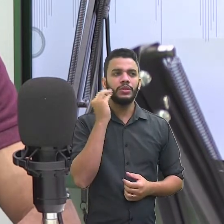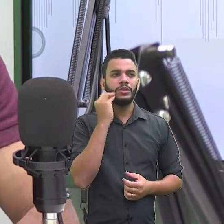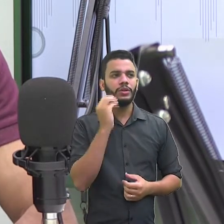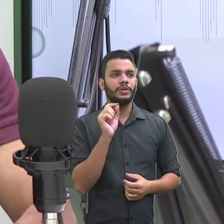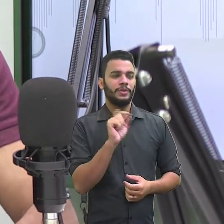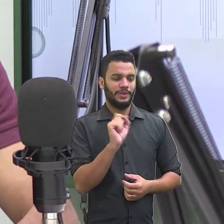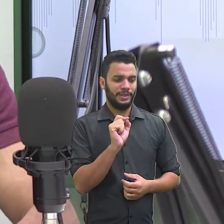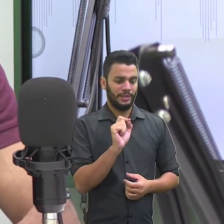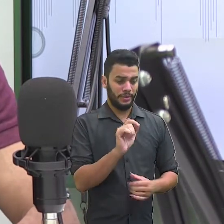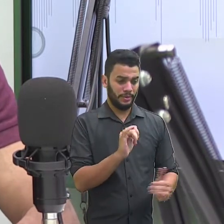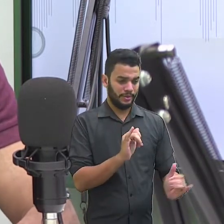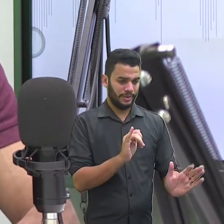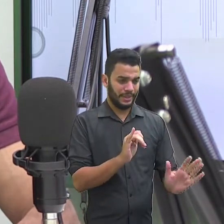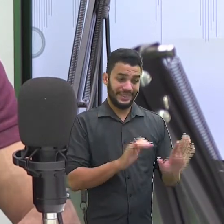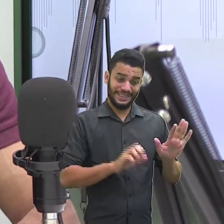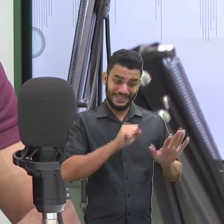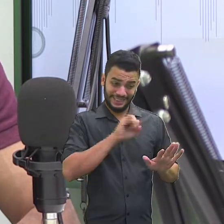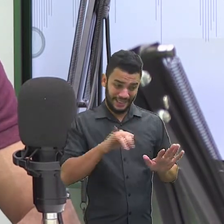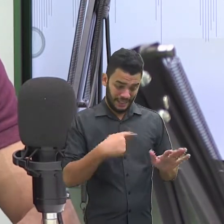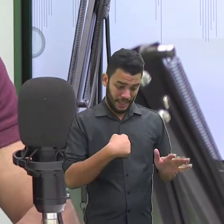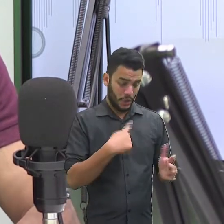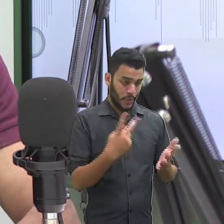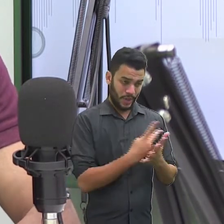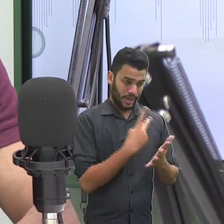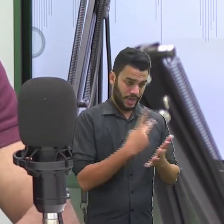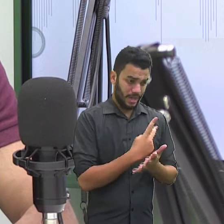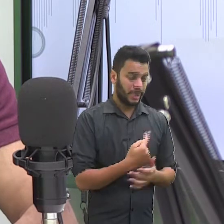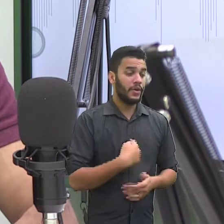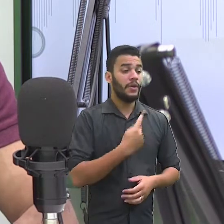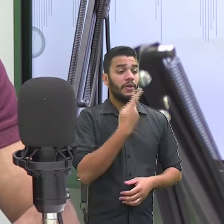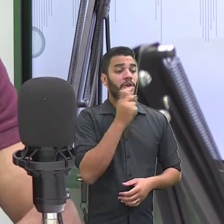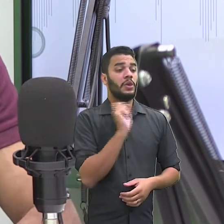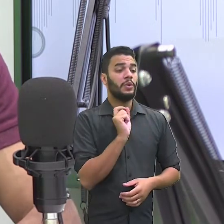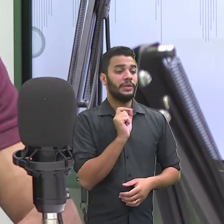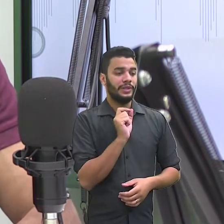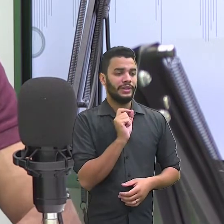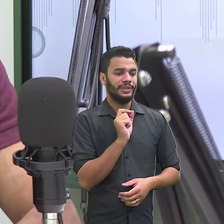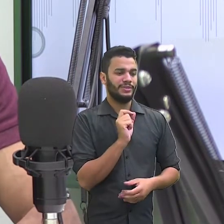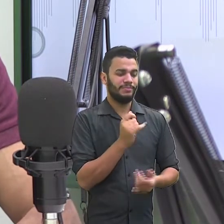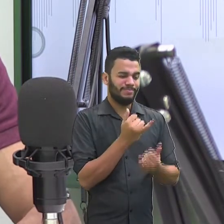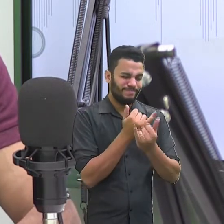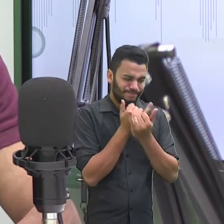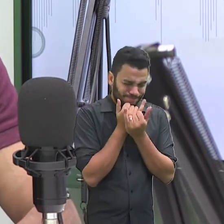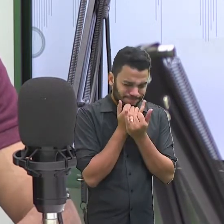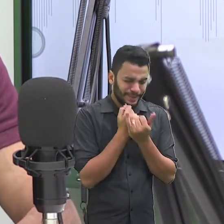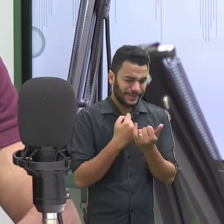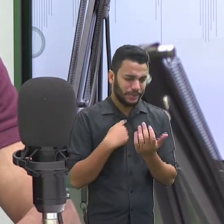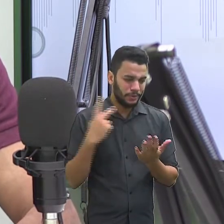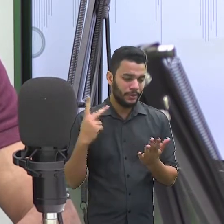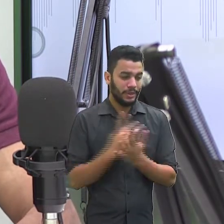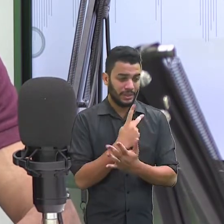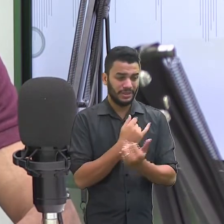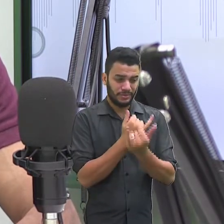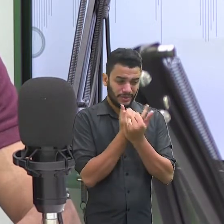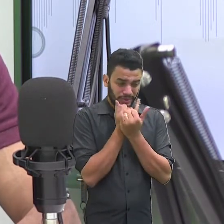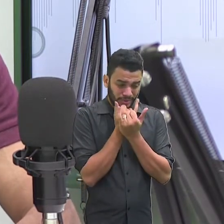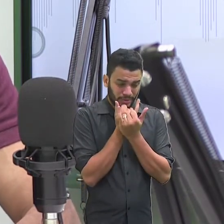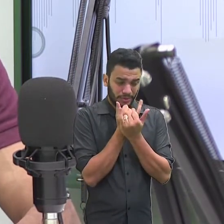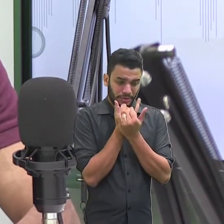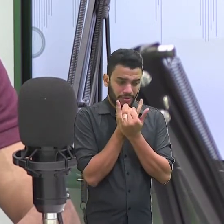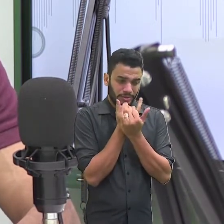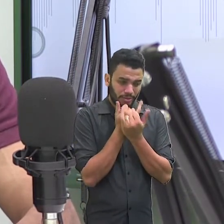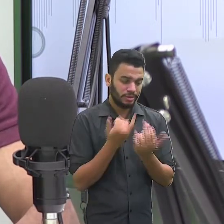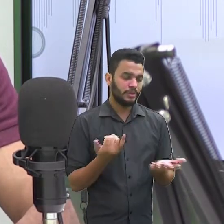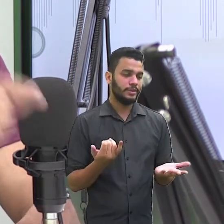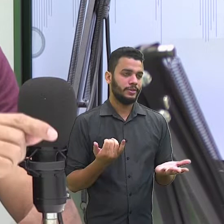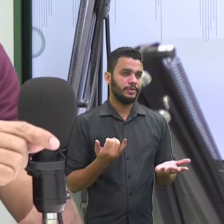perdoe, eu estava errado. Me perdoe, eu estava errado. Isso é de fundamental importância. Nós vamos decepcionar aqueles que